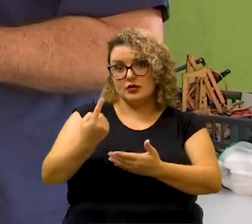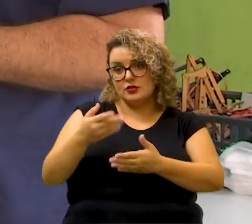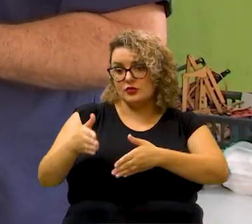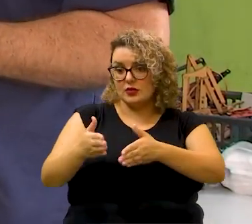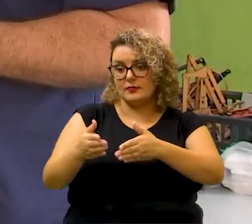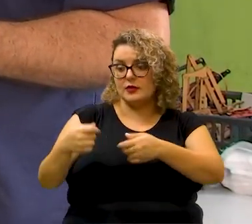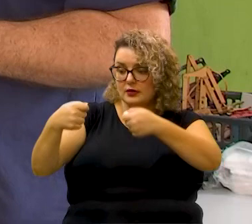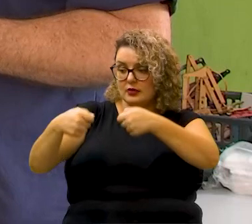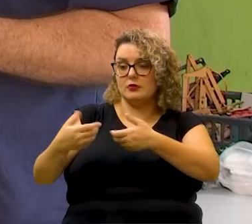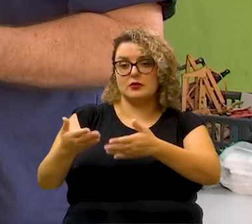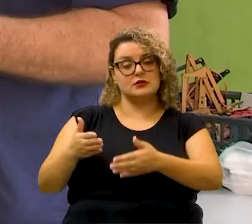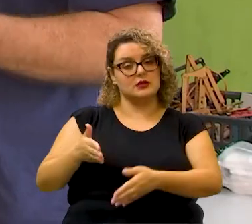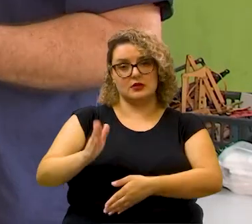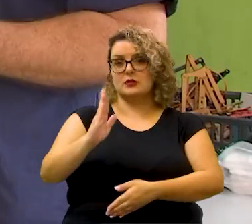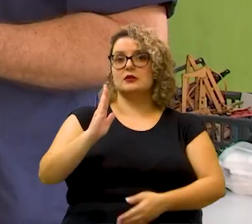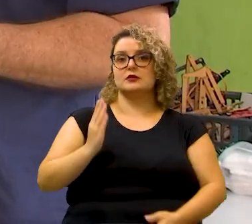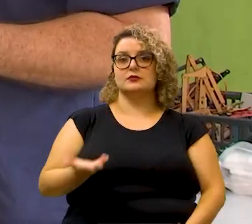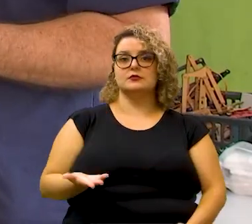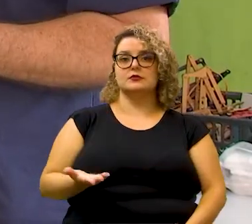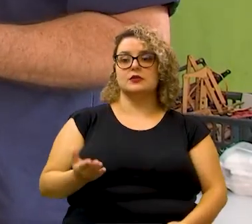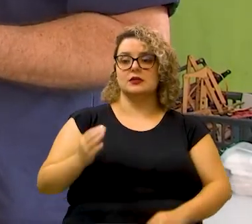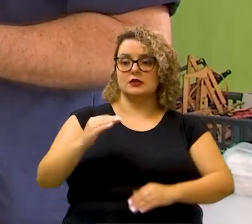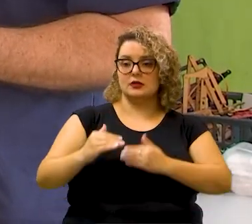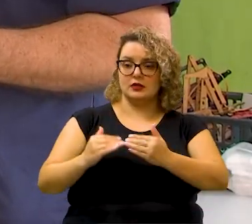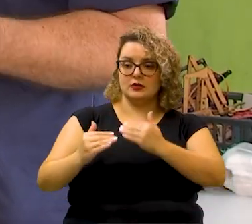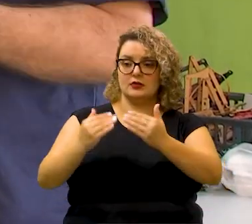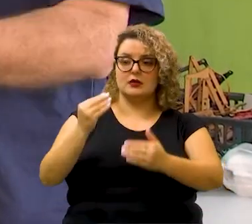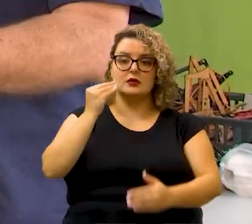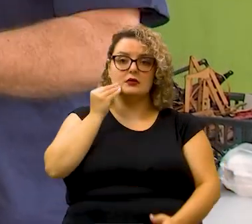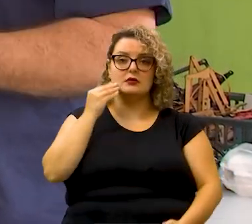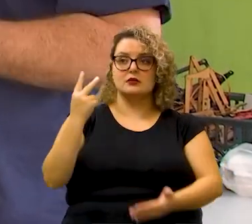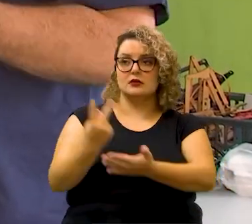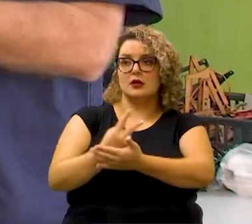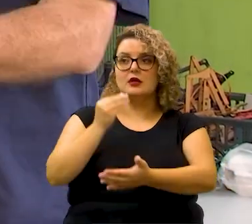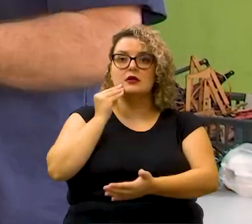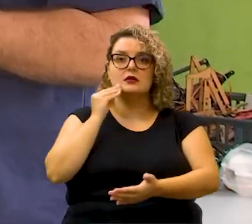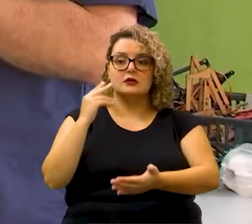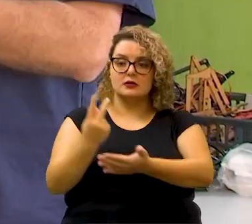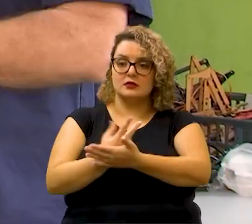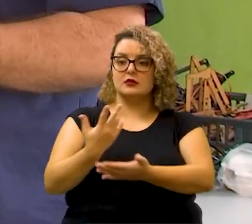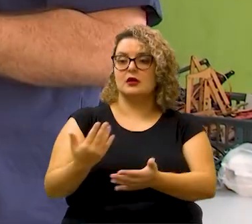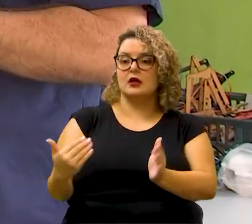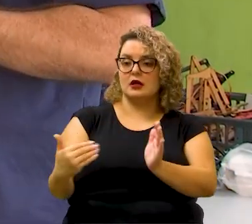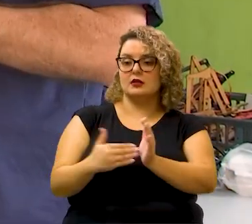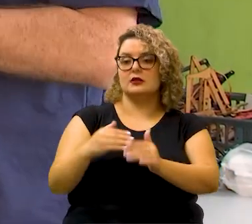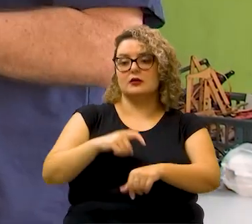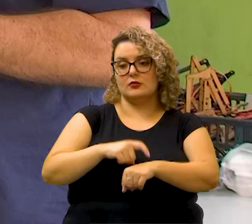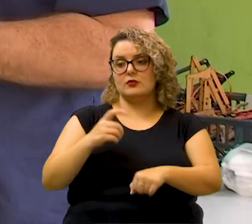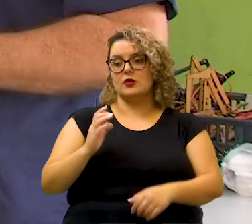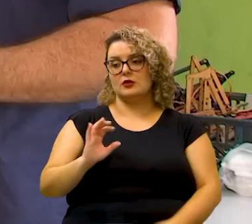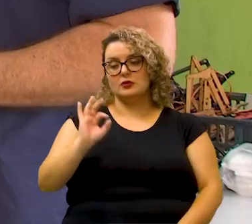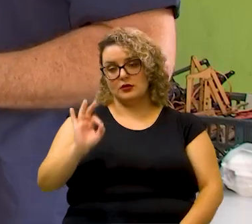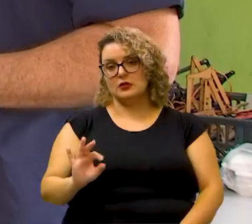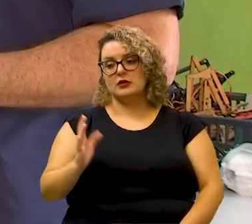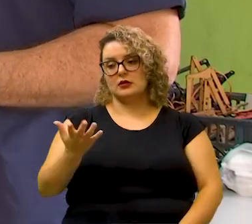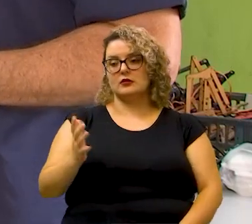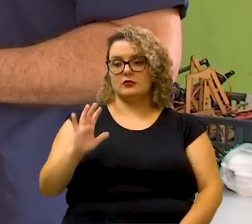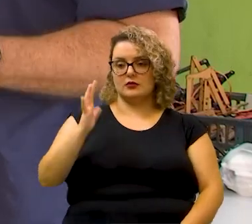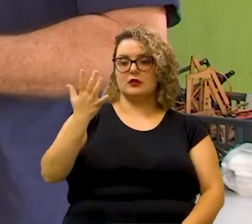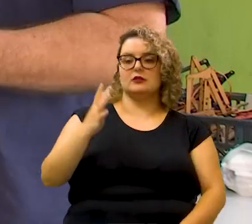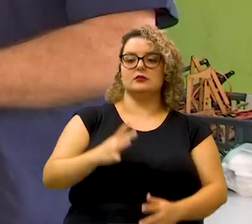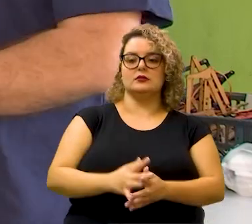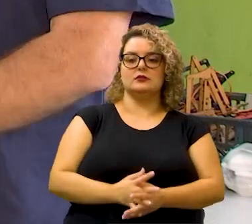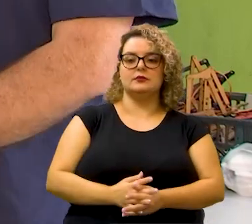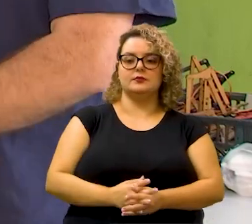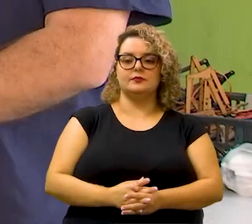Então, o processo construtivo, ele parte disso. Você tenta, erra, até que uma hora